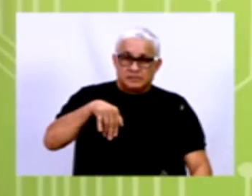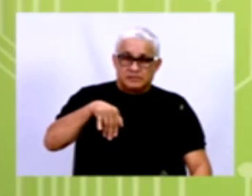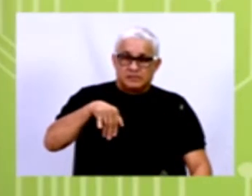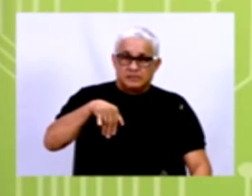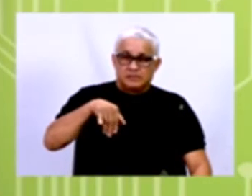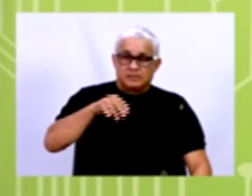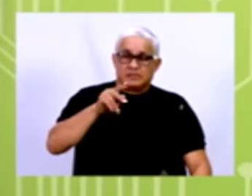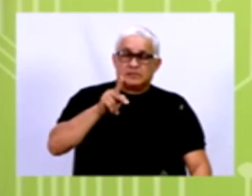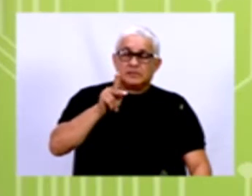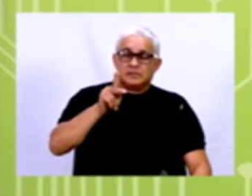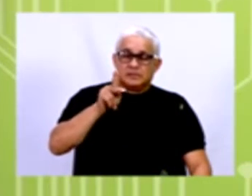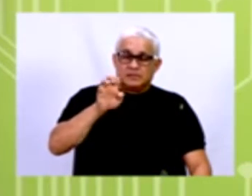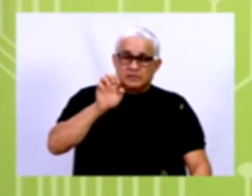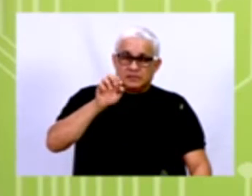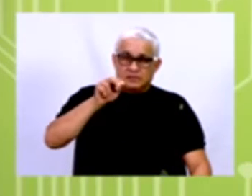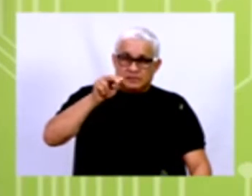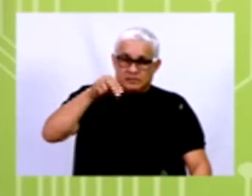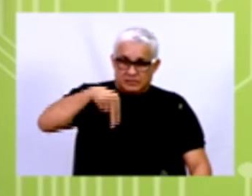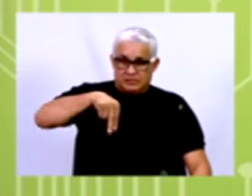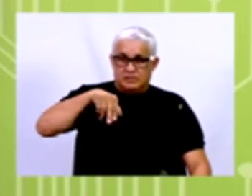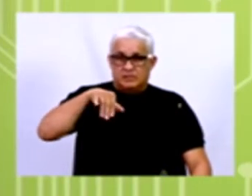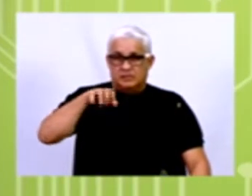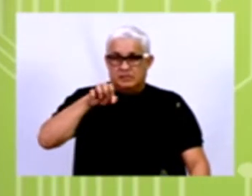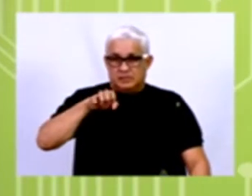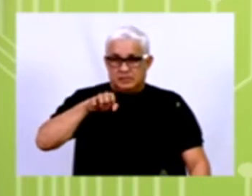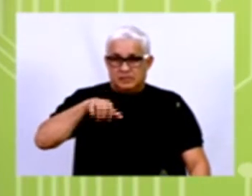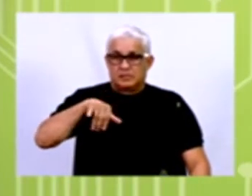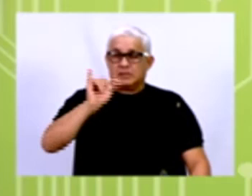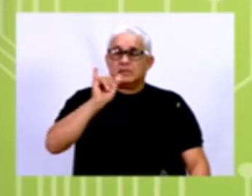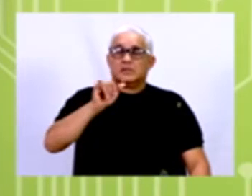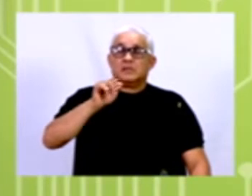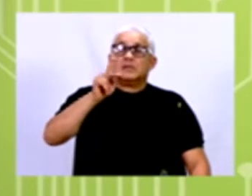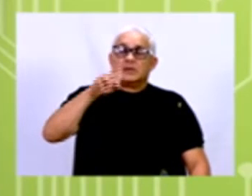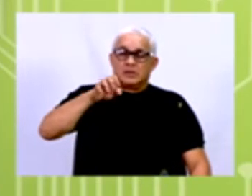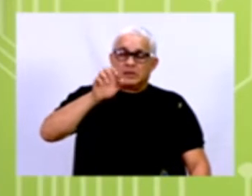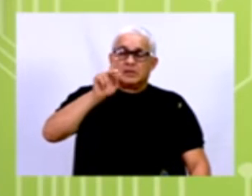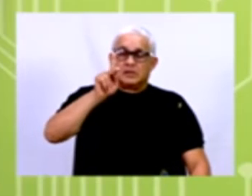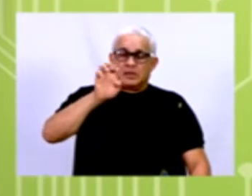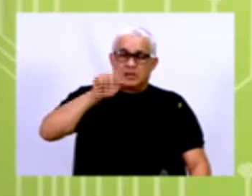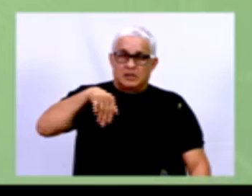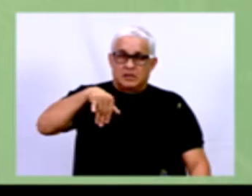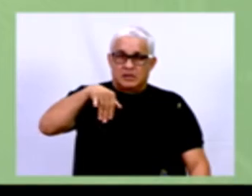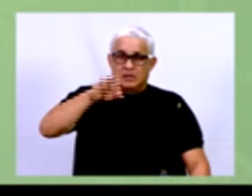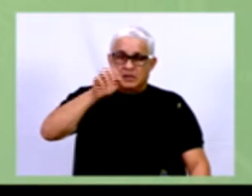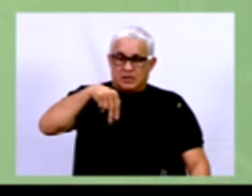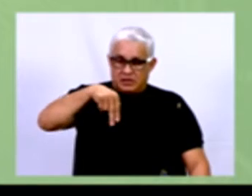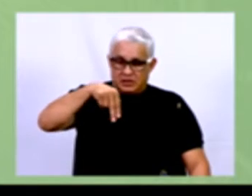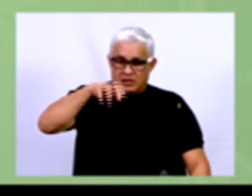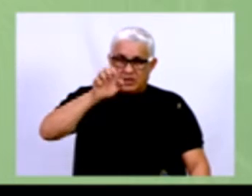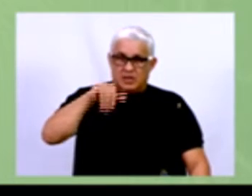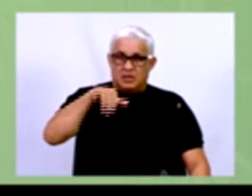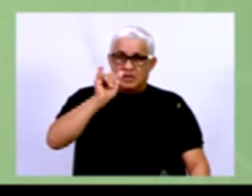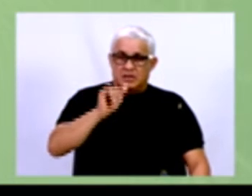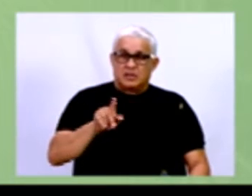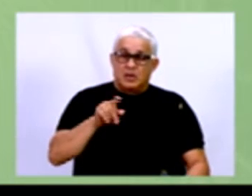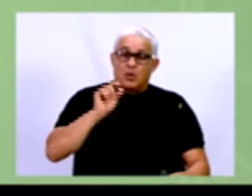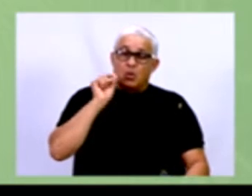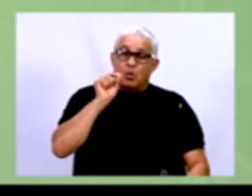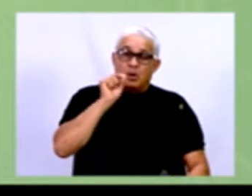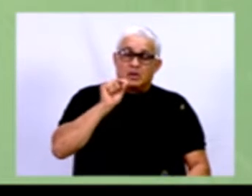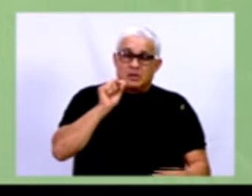para contrapor, ou para amenizar o impacto desses vazamentos? São as injeções